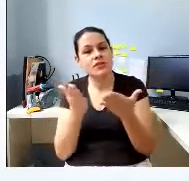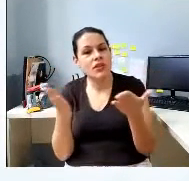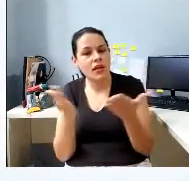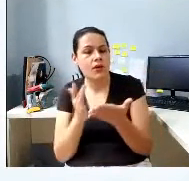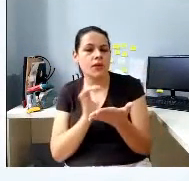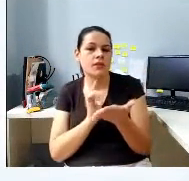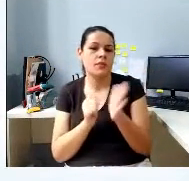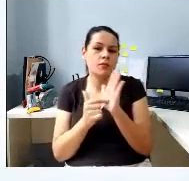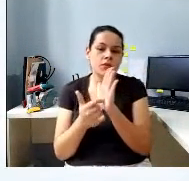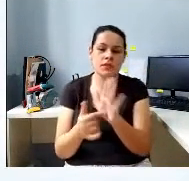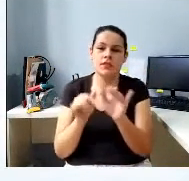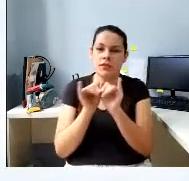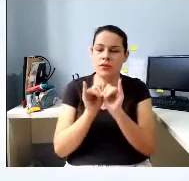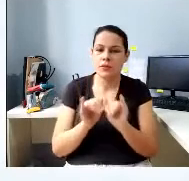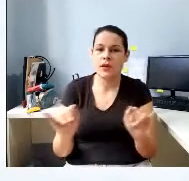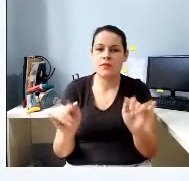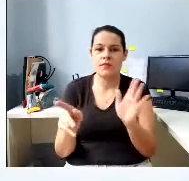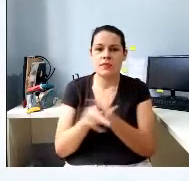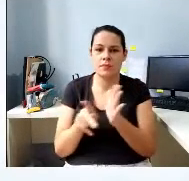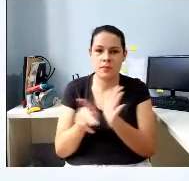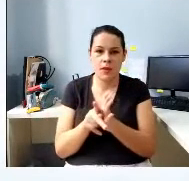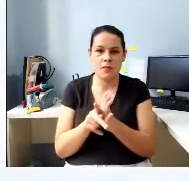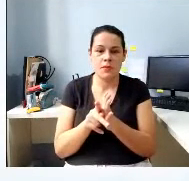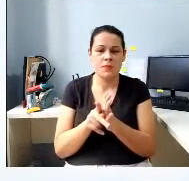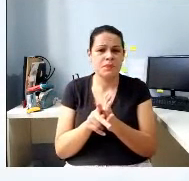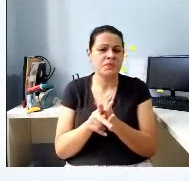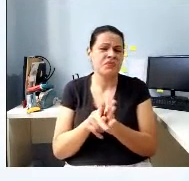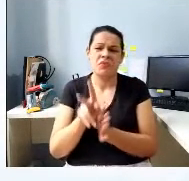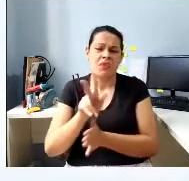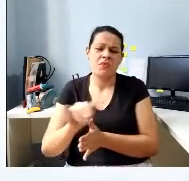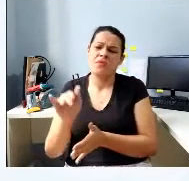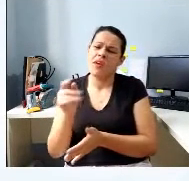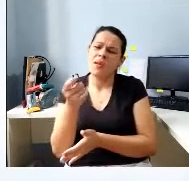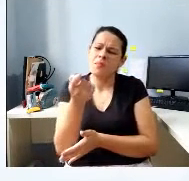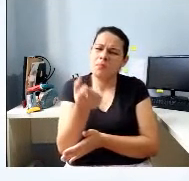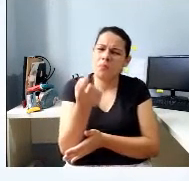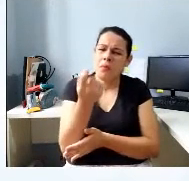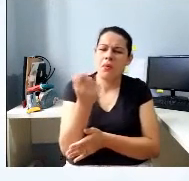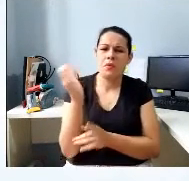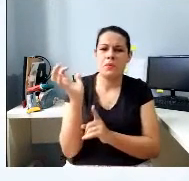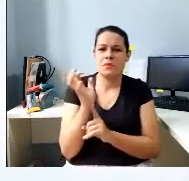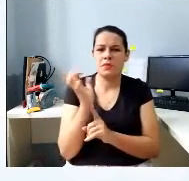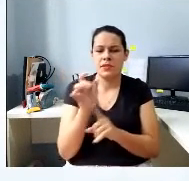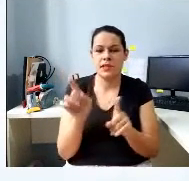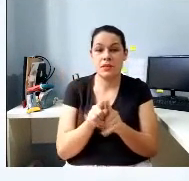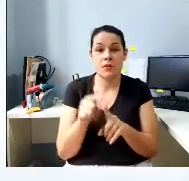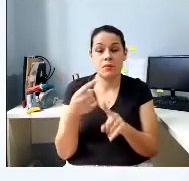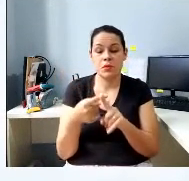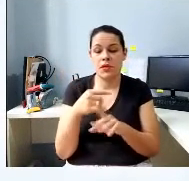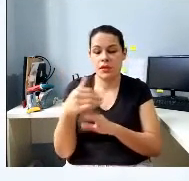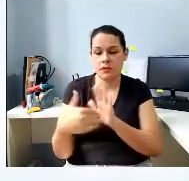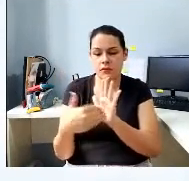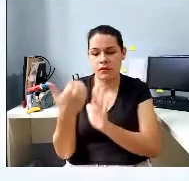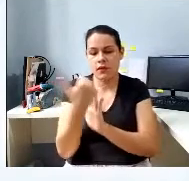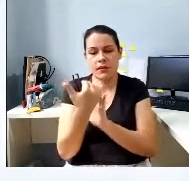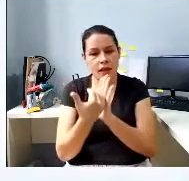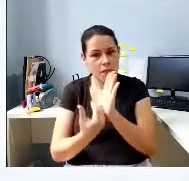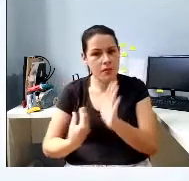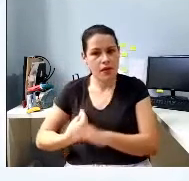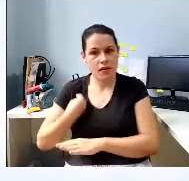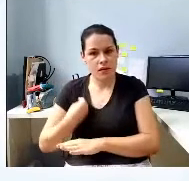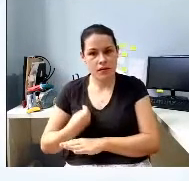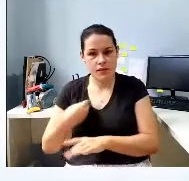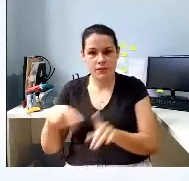esse recado que as urnas deram, não vai modificar em nada, até porque essa pauta que existe de